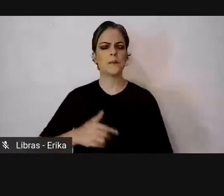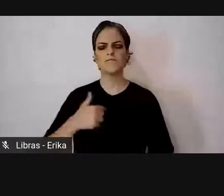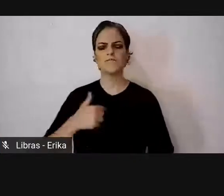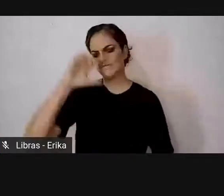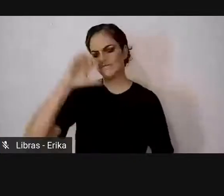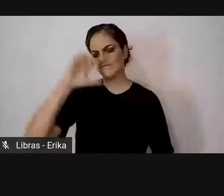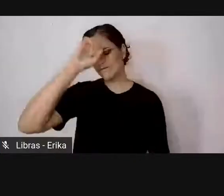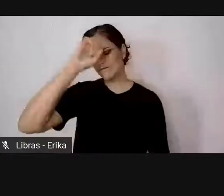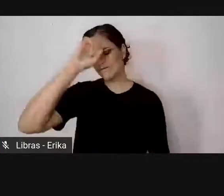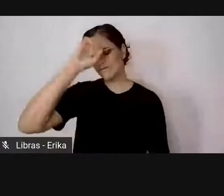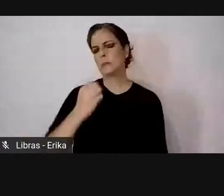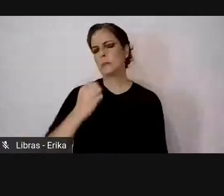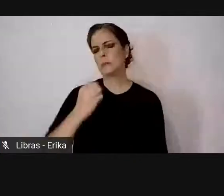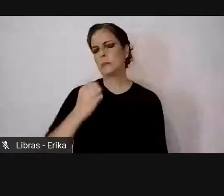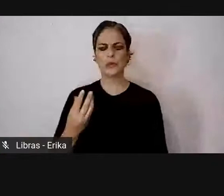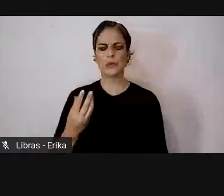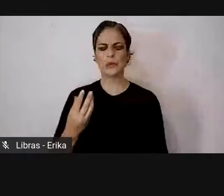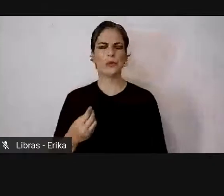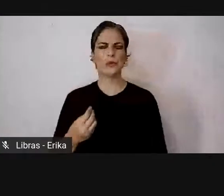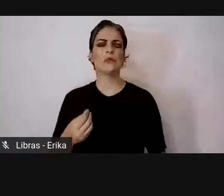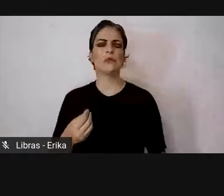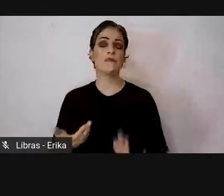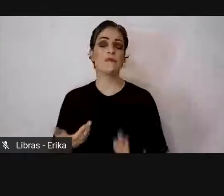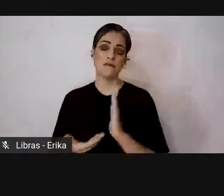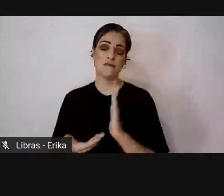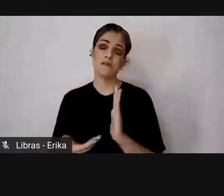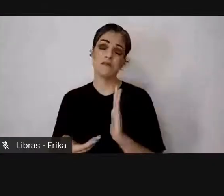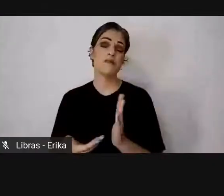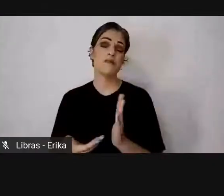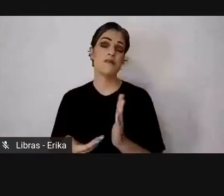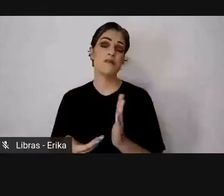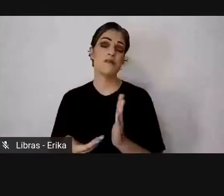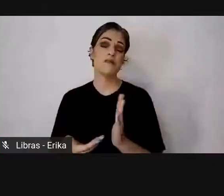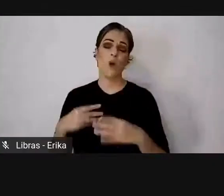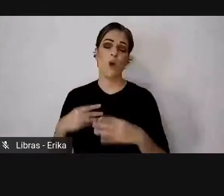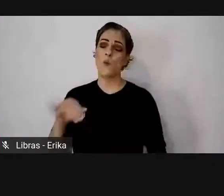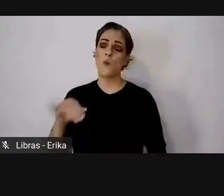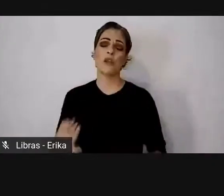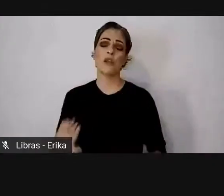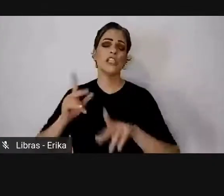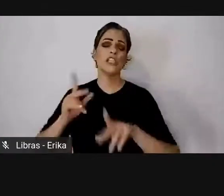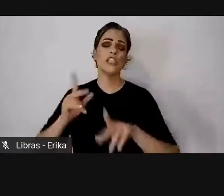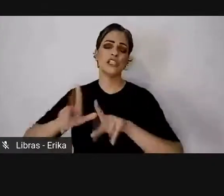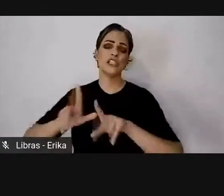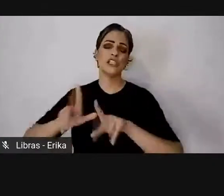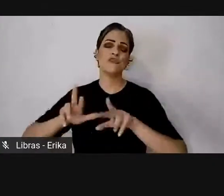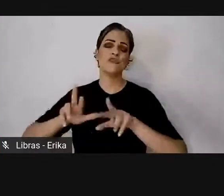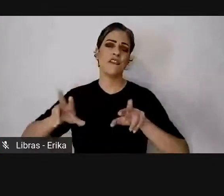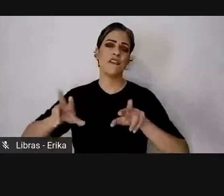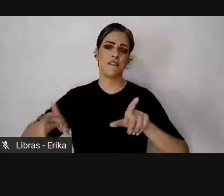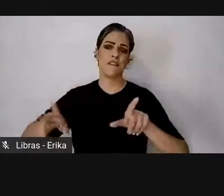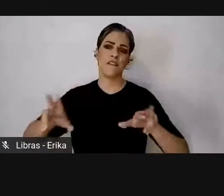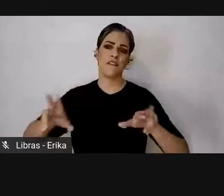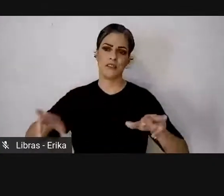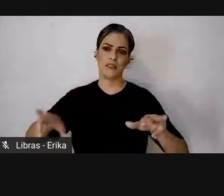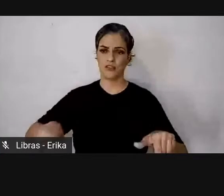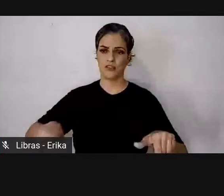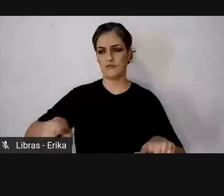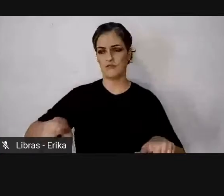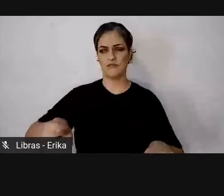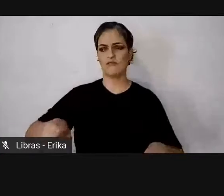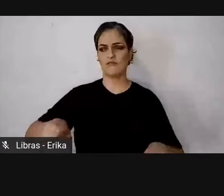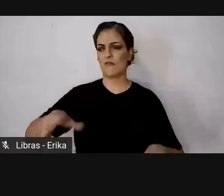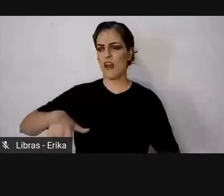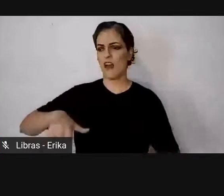fazer coisas diferentes, de você trabalhar em diferentes departamentos, fazer coisas diversas. Isso é muito, muito